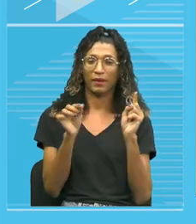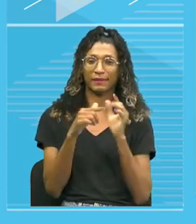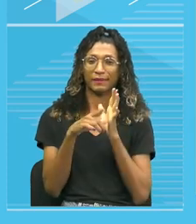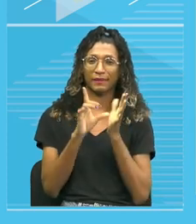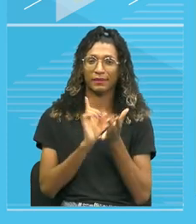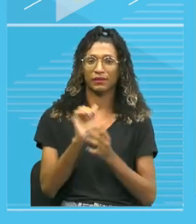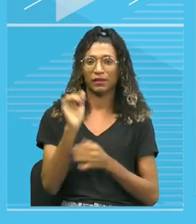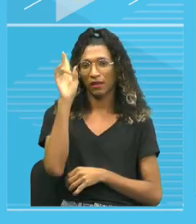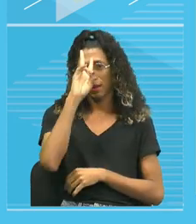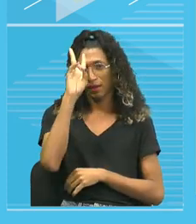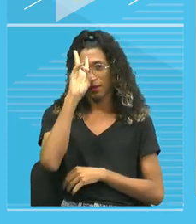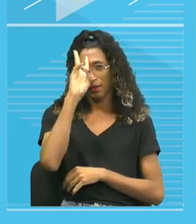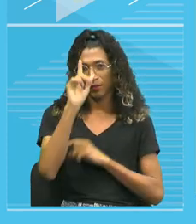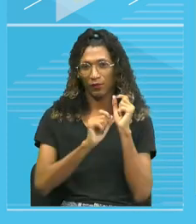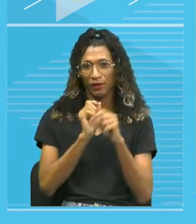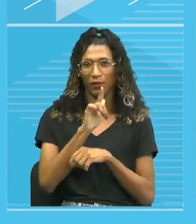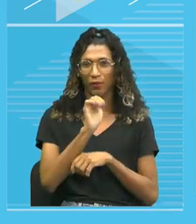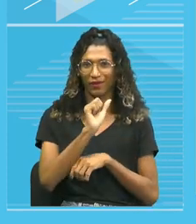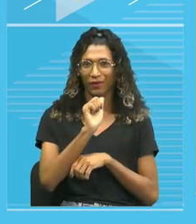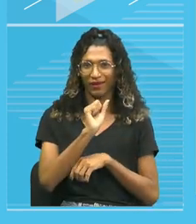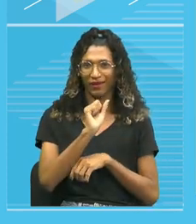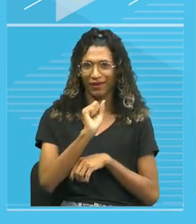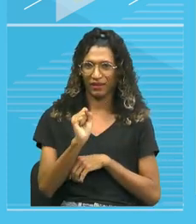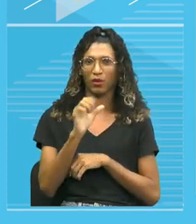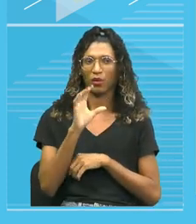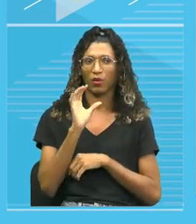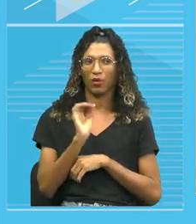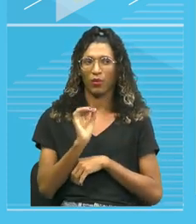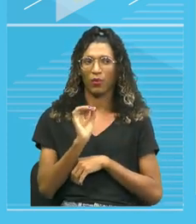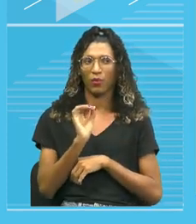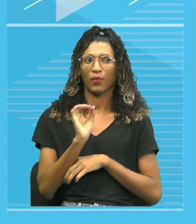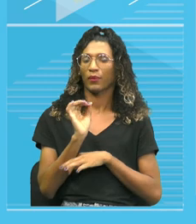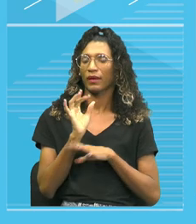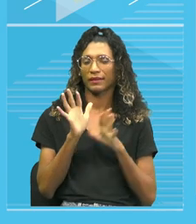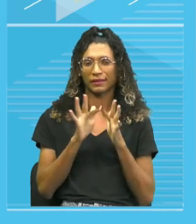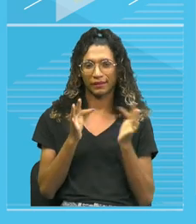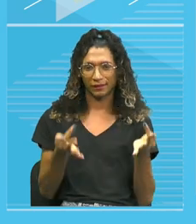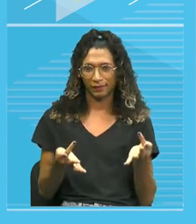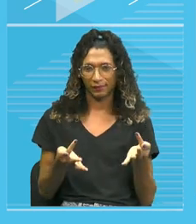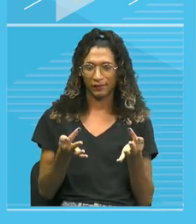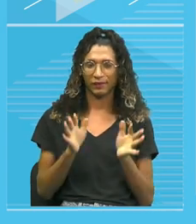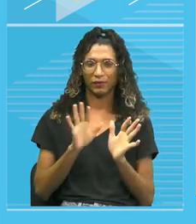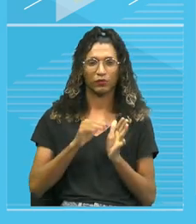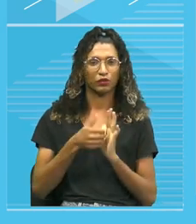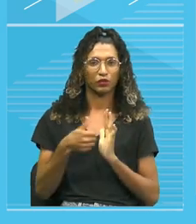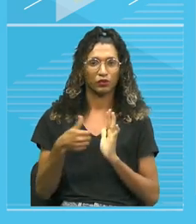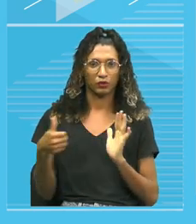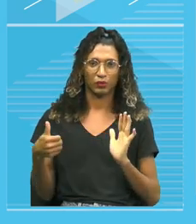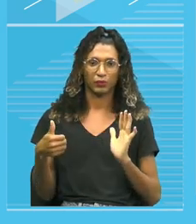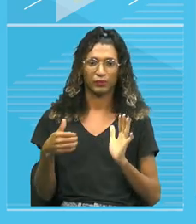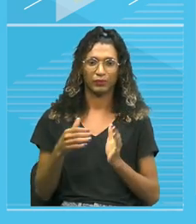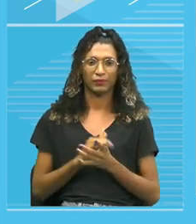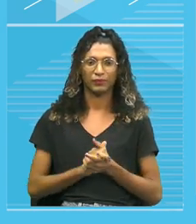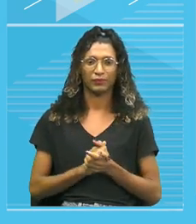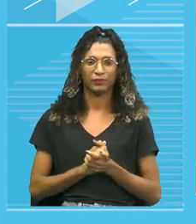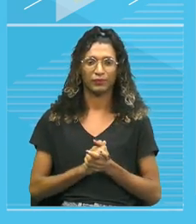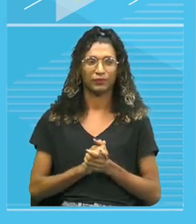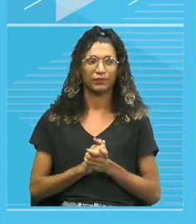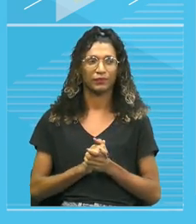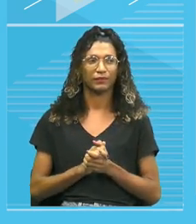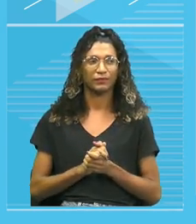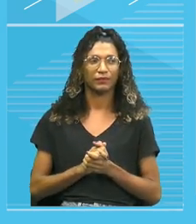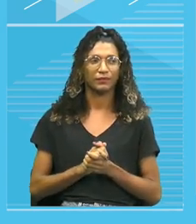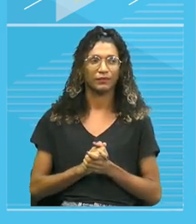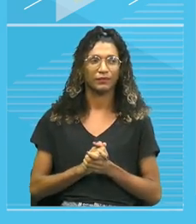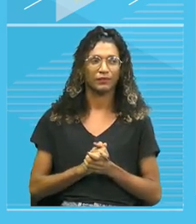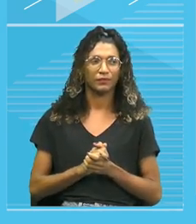o gás oxigênio é uma substância simples ó a entalpia zero não vai entrar no nosso cálculo porém Olha esse detalhe aqui